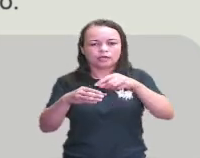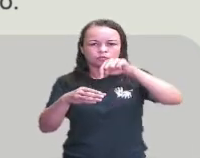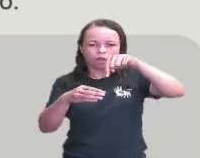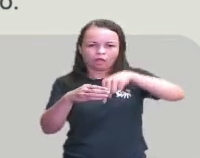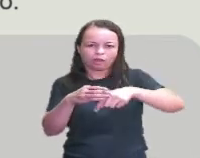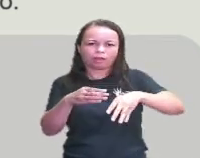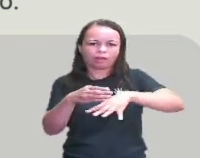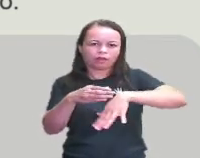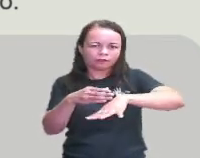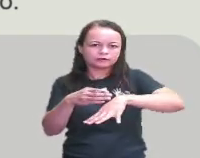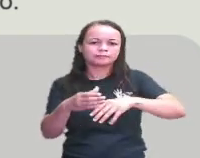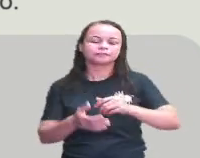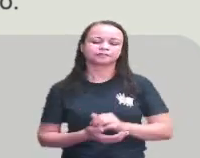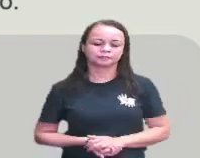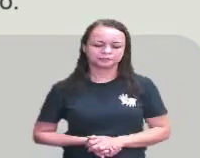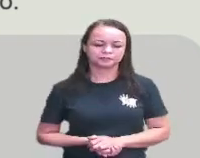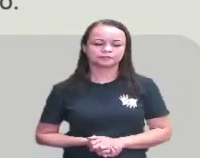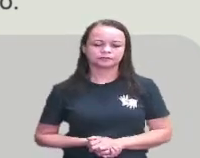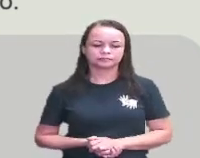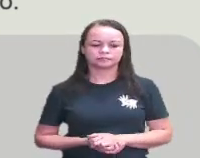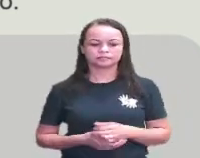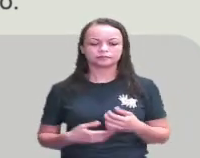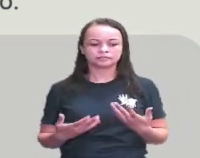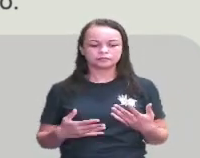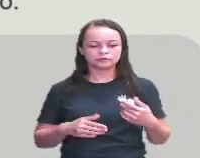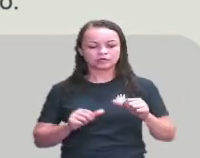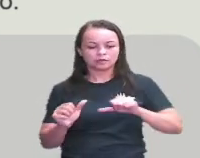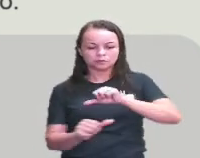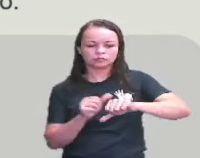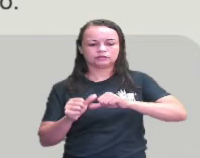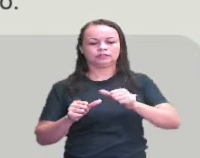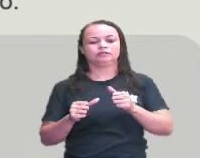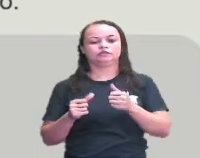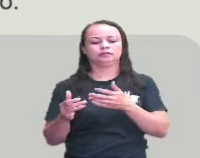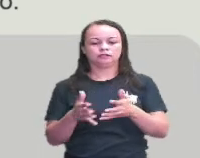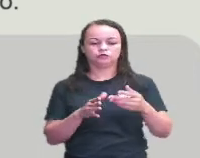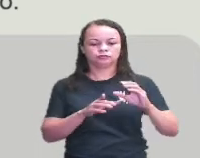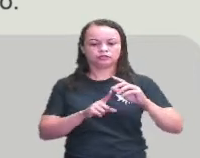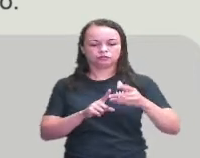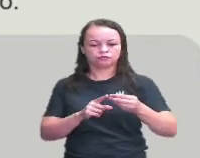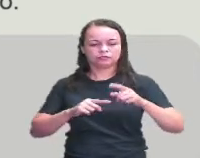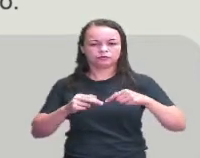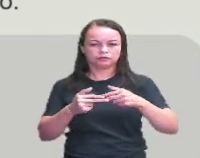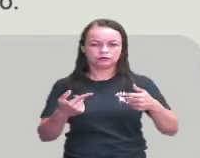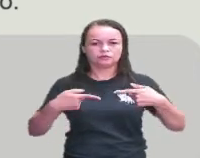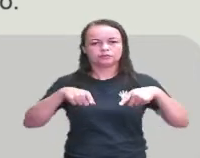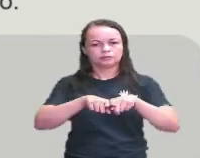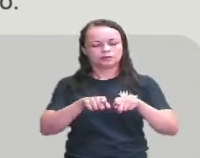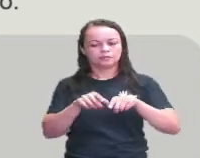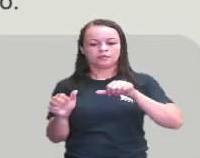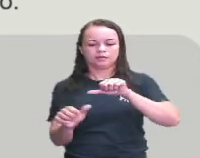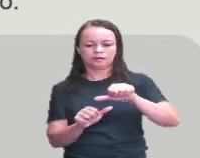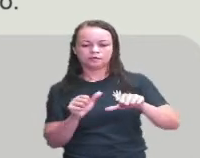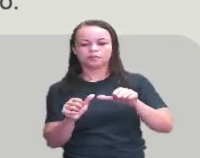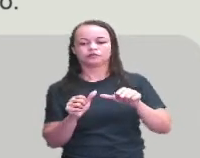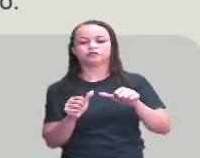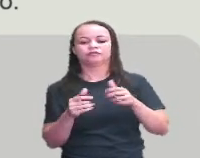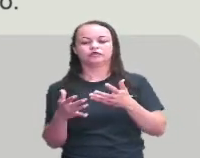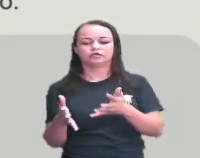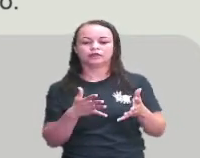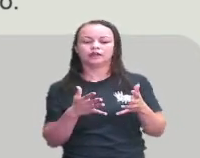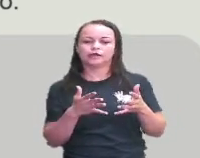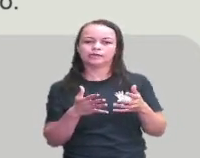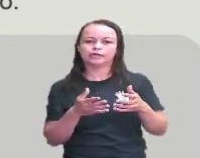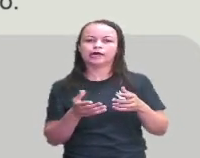A alteração do estado físico do material também modifica a densidade. Vocês podem ver aí na figura, ou como a